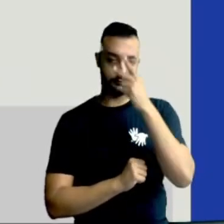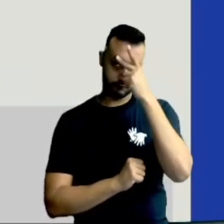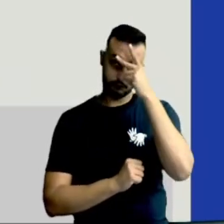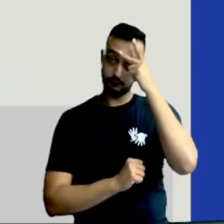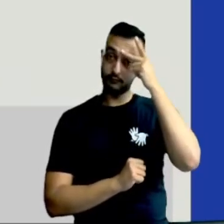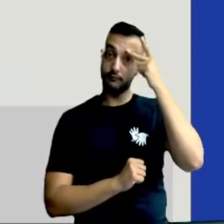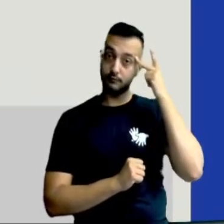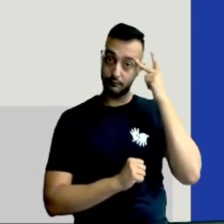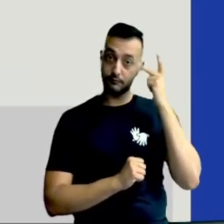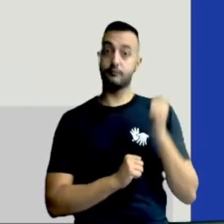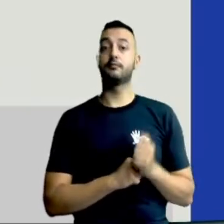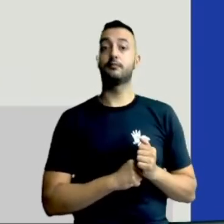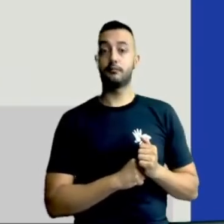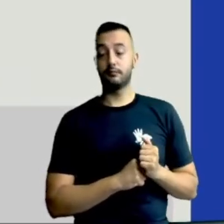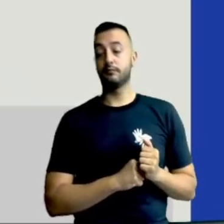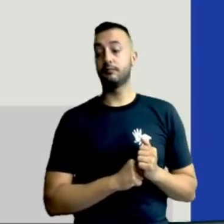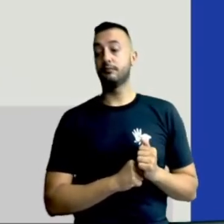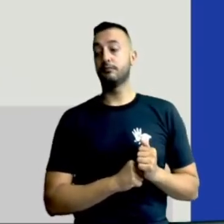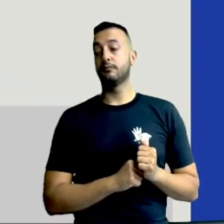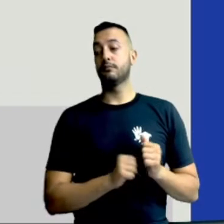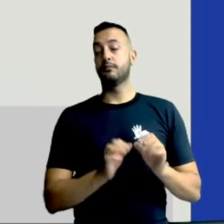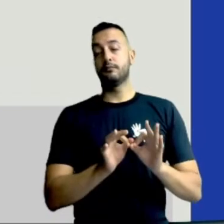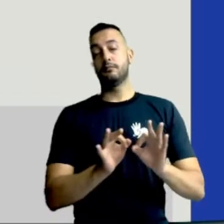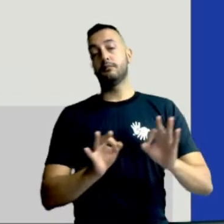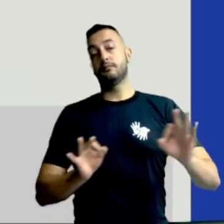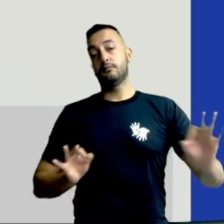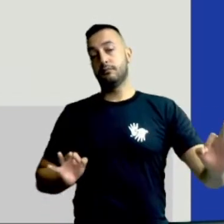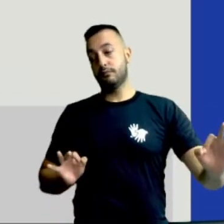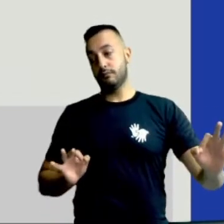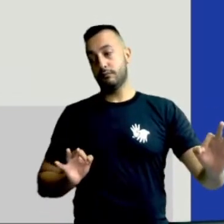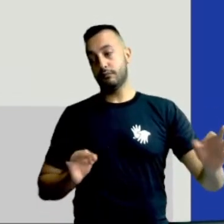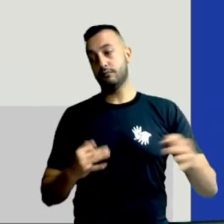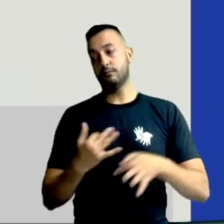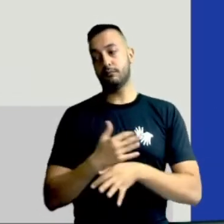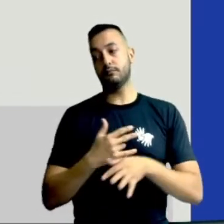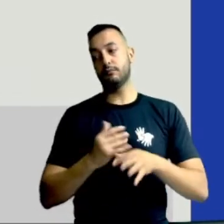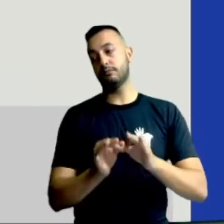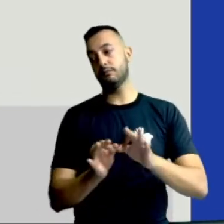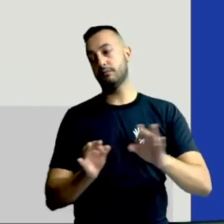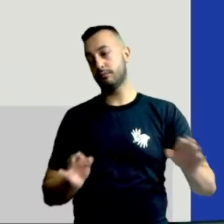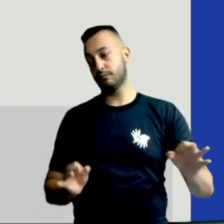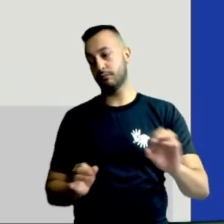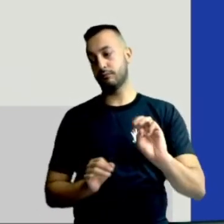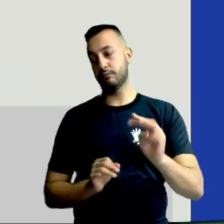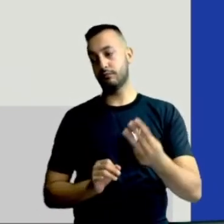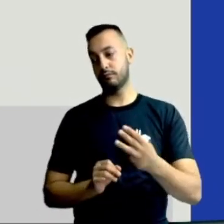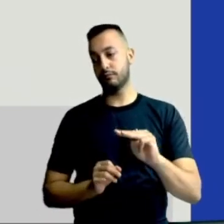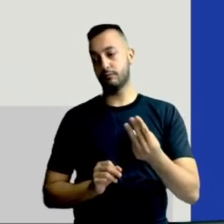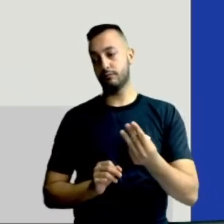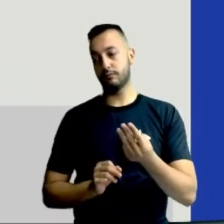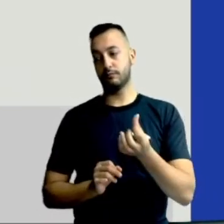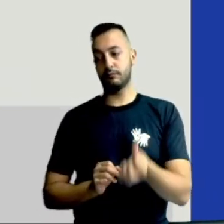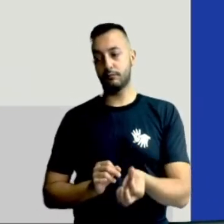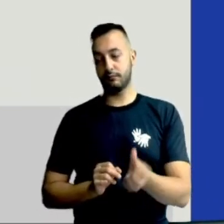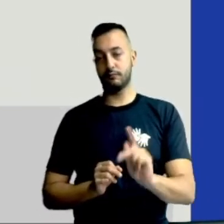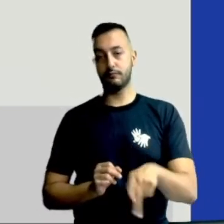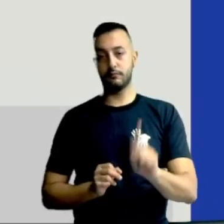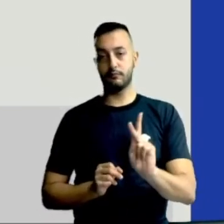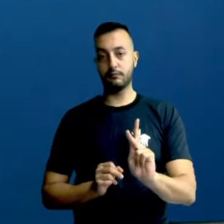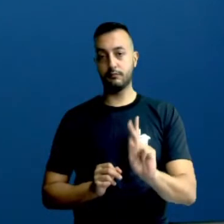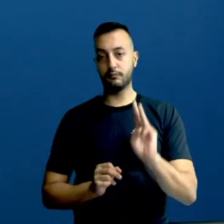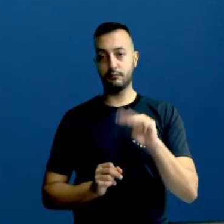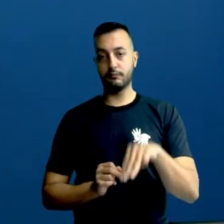139.583 habitantes. A área territorial da nossa cidade é 336